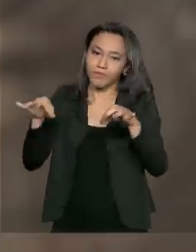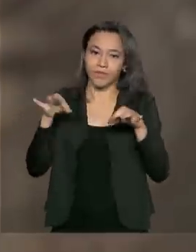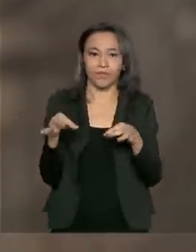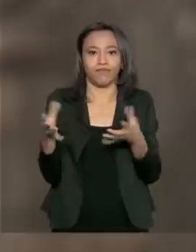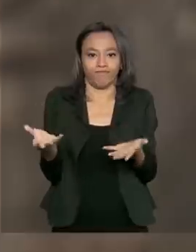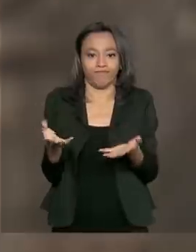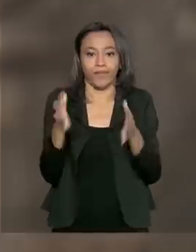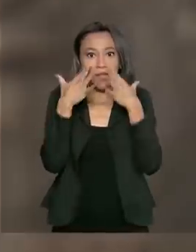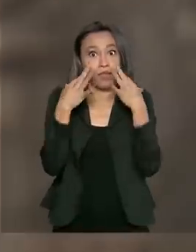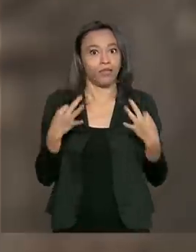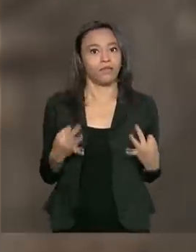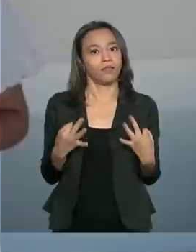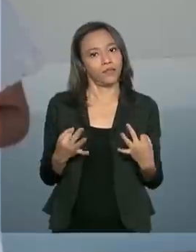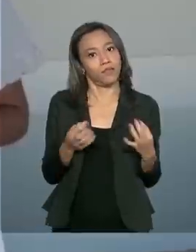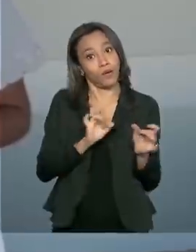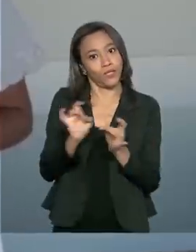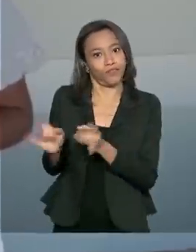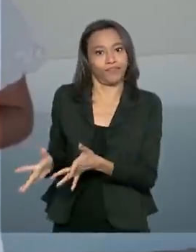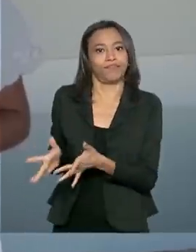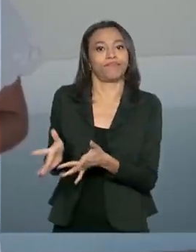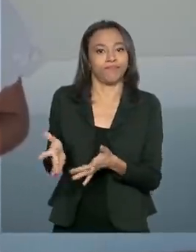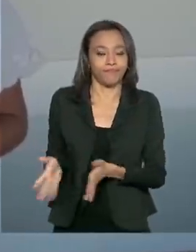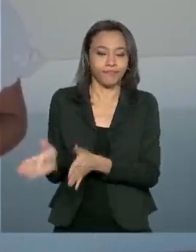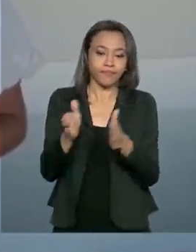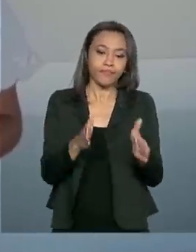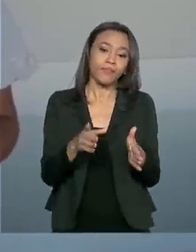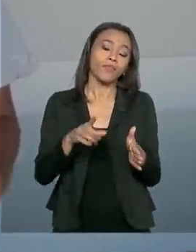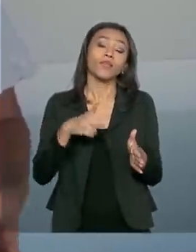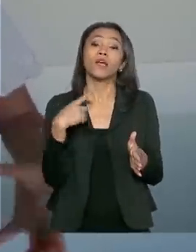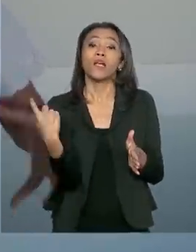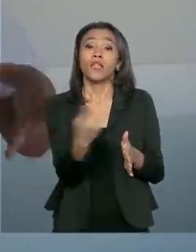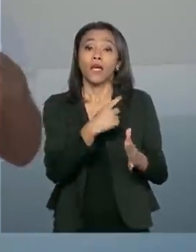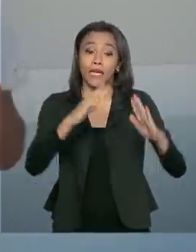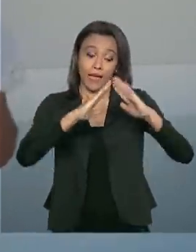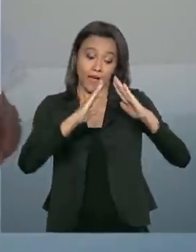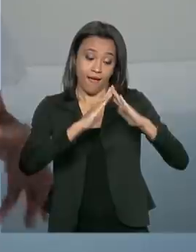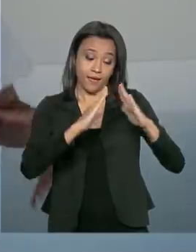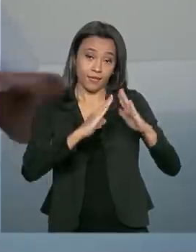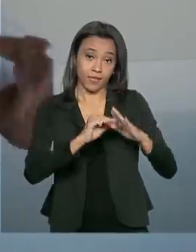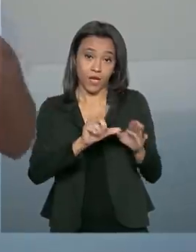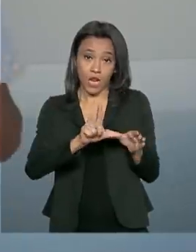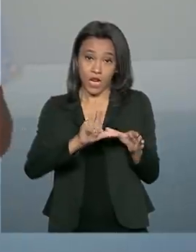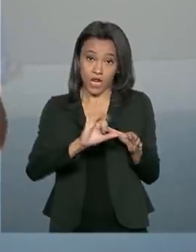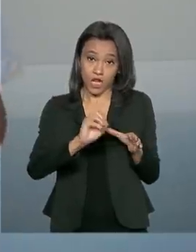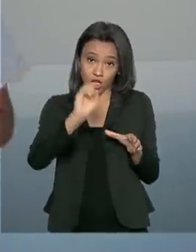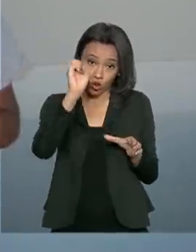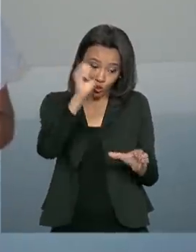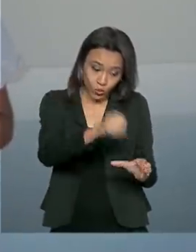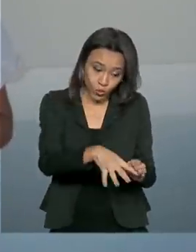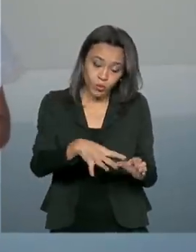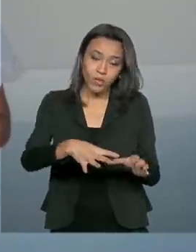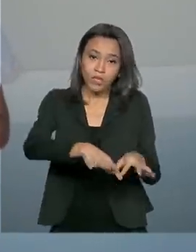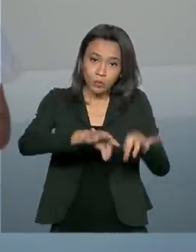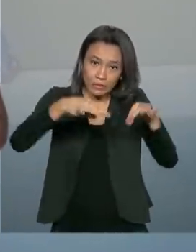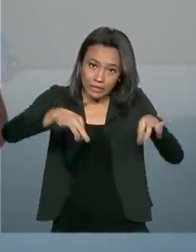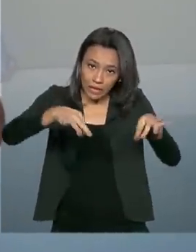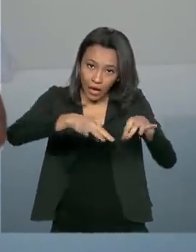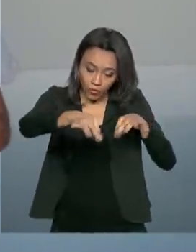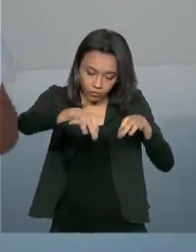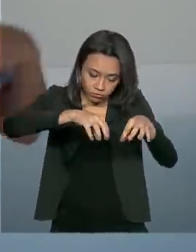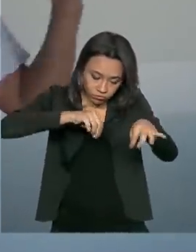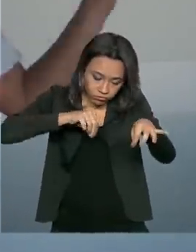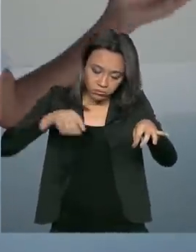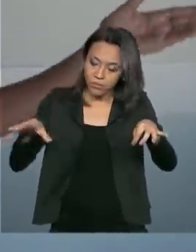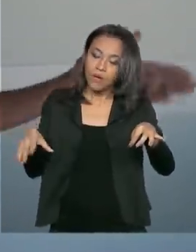também na hora de descartar. Nas nossas residências, as lixeiras, elas têm que ser acondicionadas em sacos para